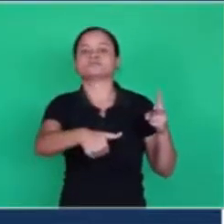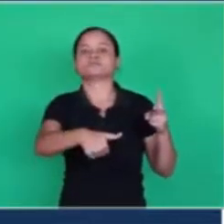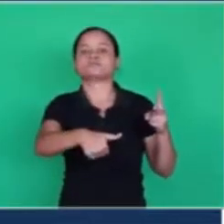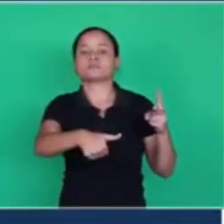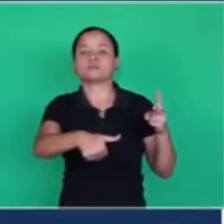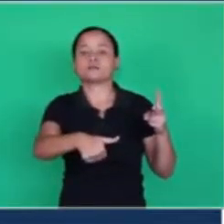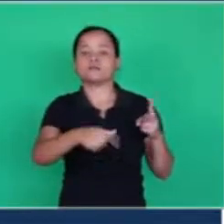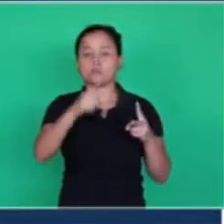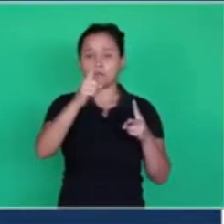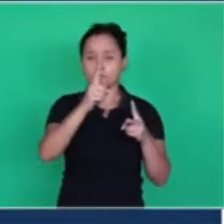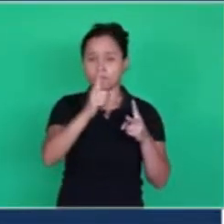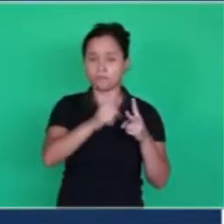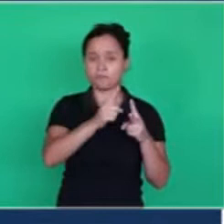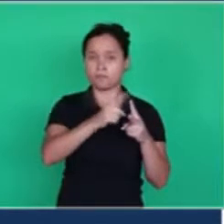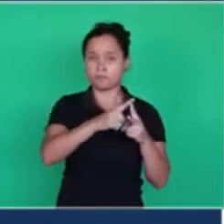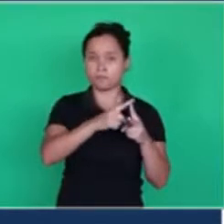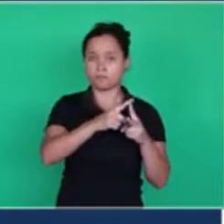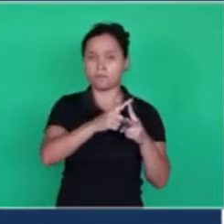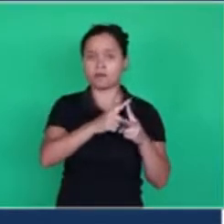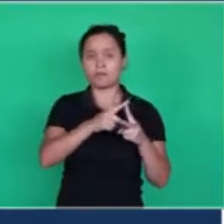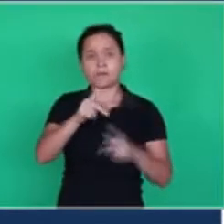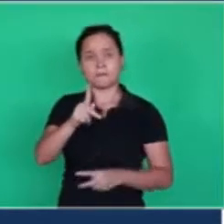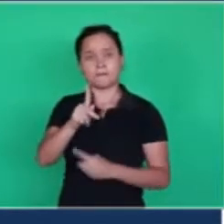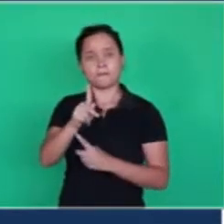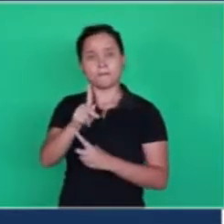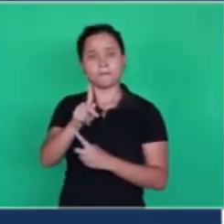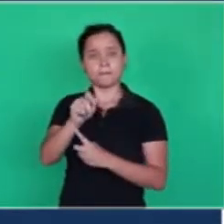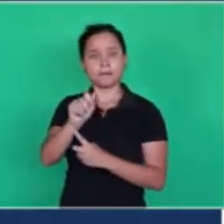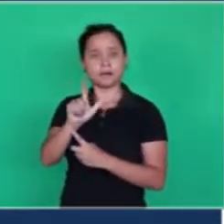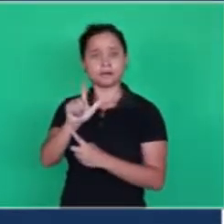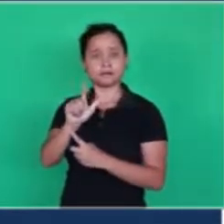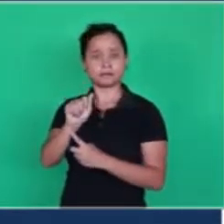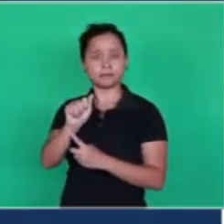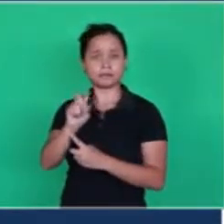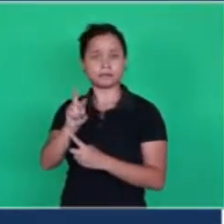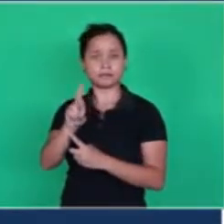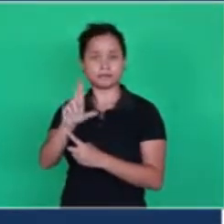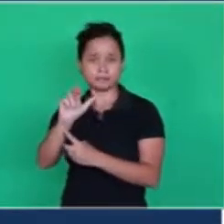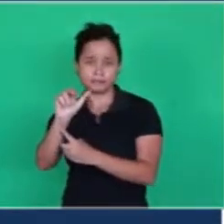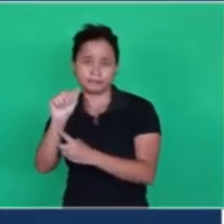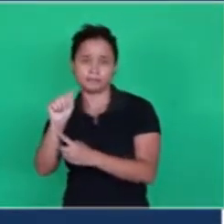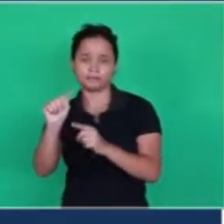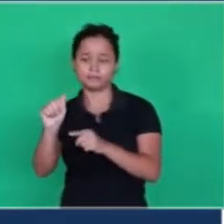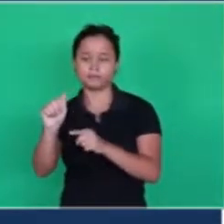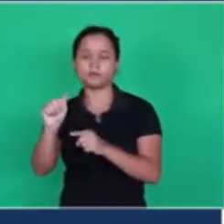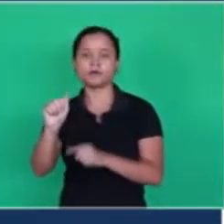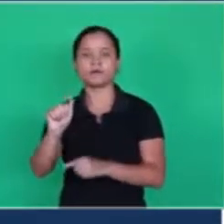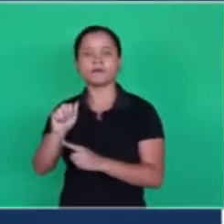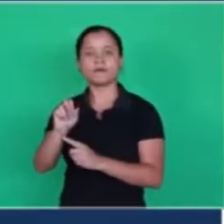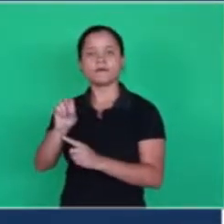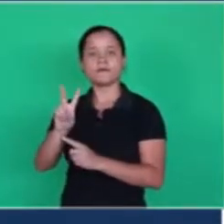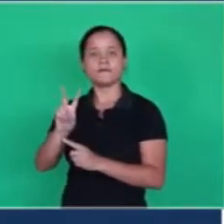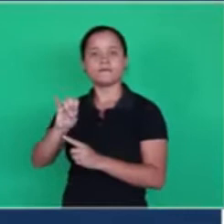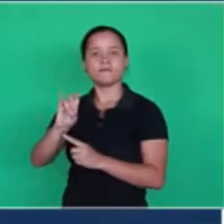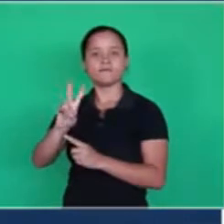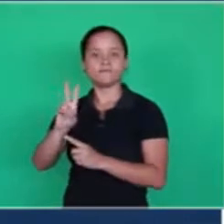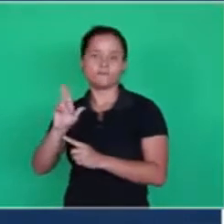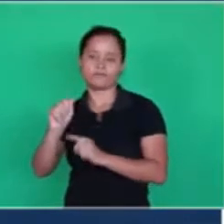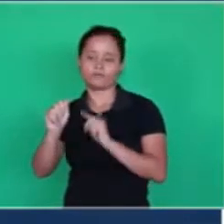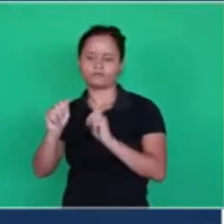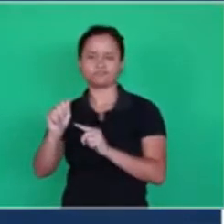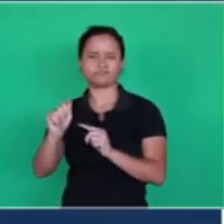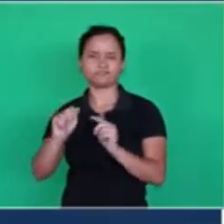sobre a palavra viva, a Bíblia, a palavra viva. O que é a Bíblia como palavra viva? A Bíblia como palavra viva é o